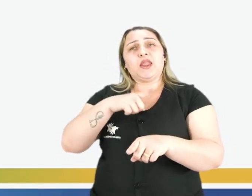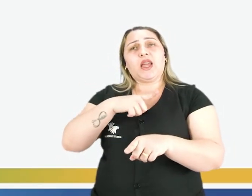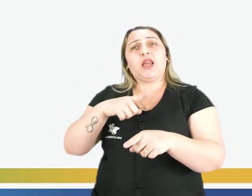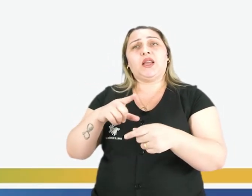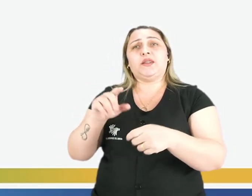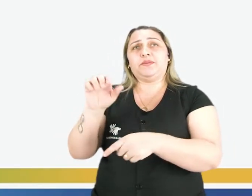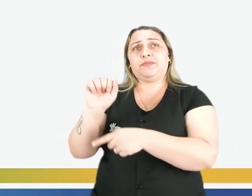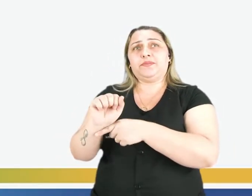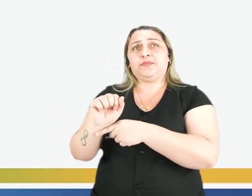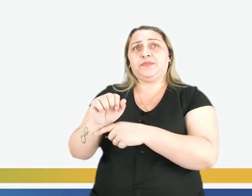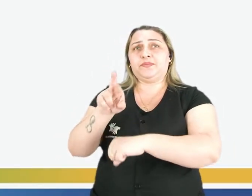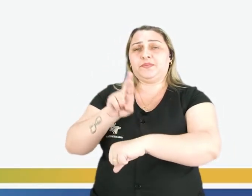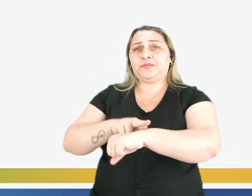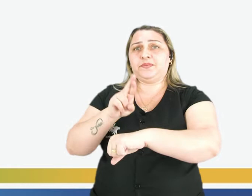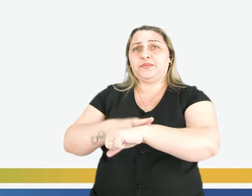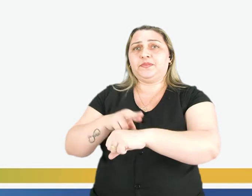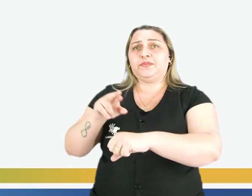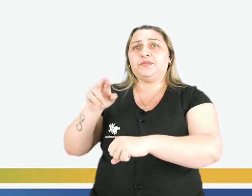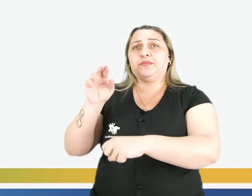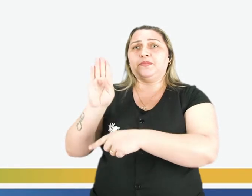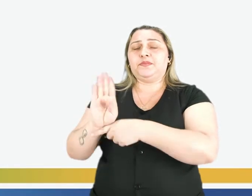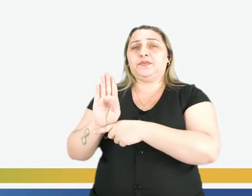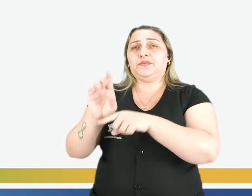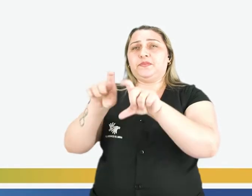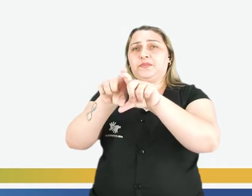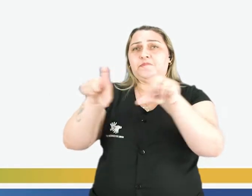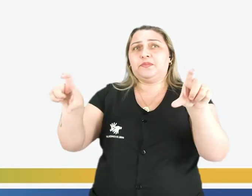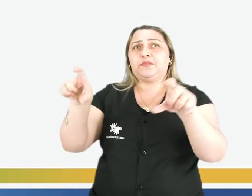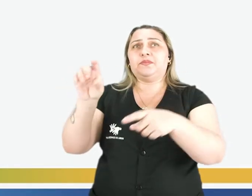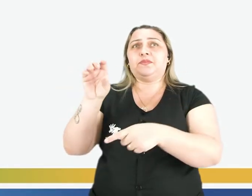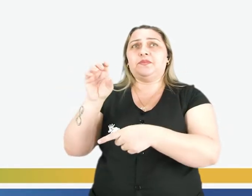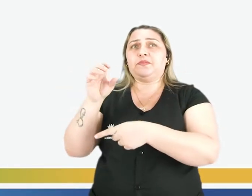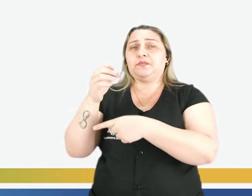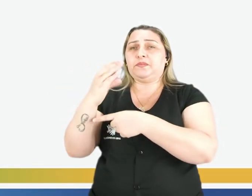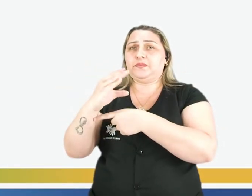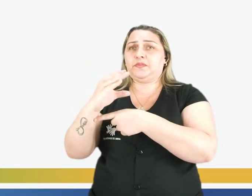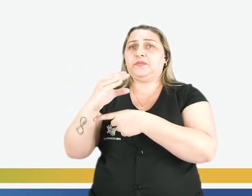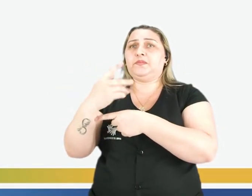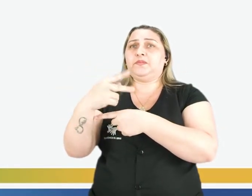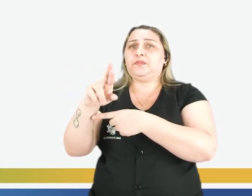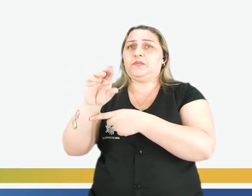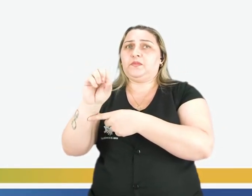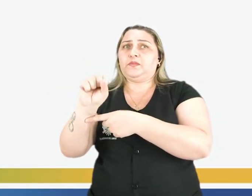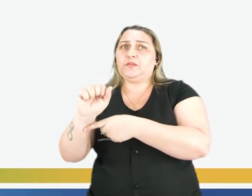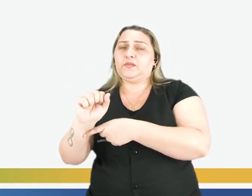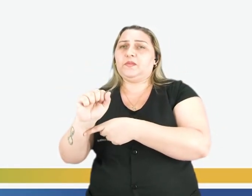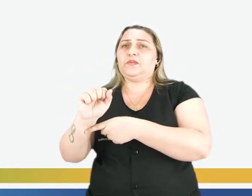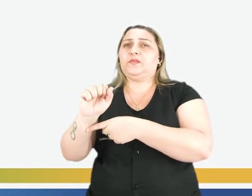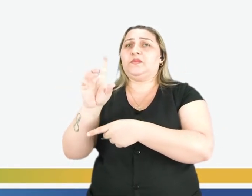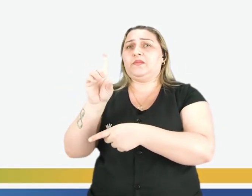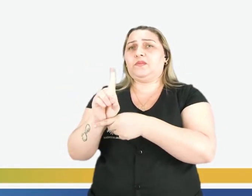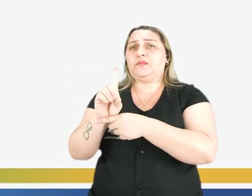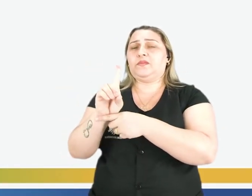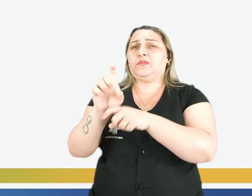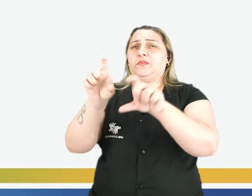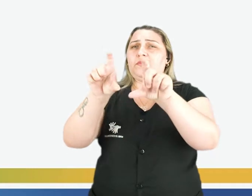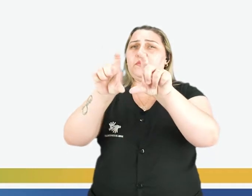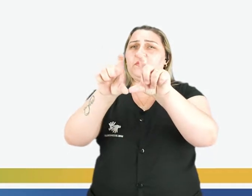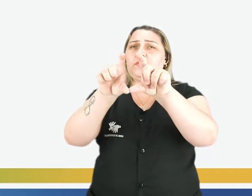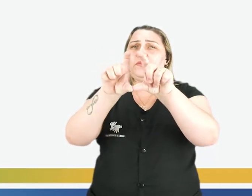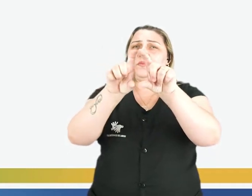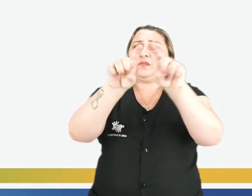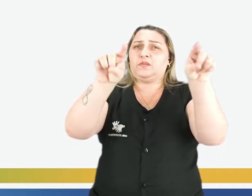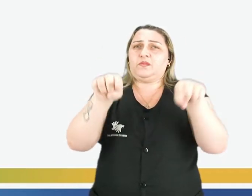quê? Rimas, parágrafos, prosa, quadrinhos. O que o